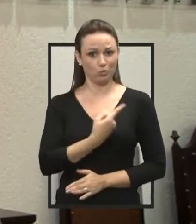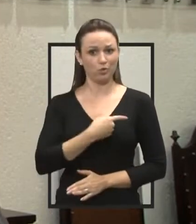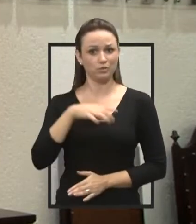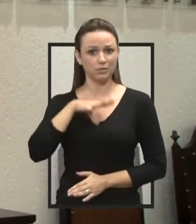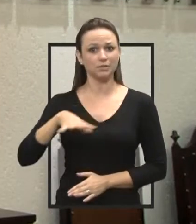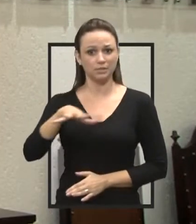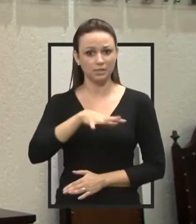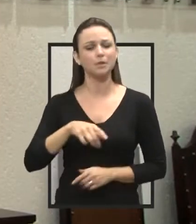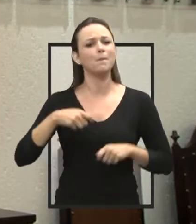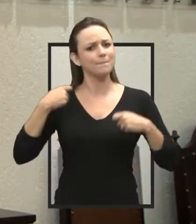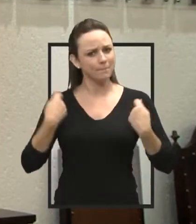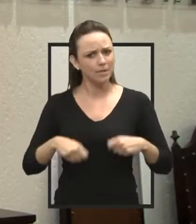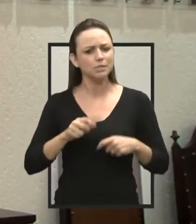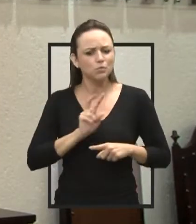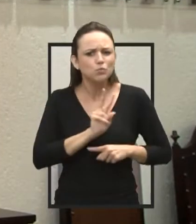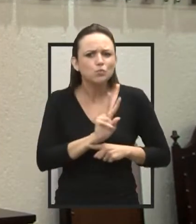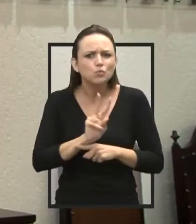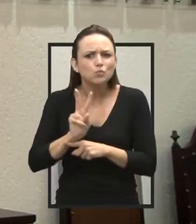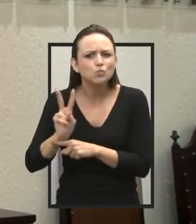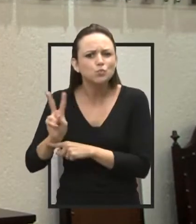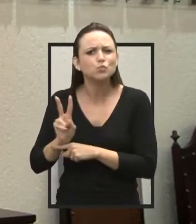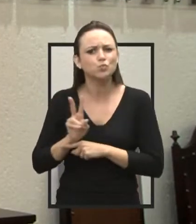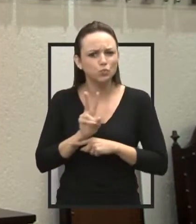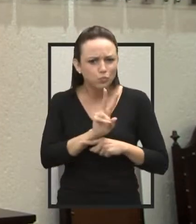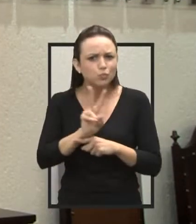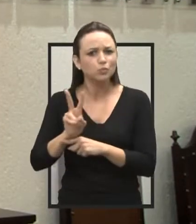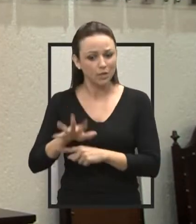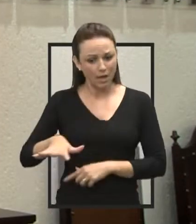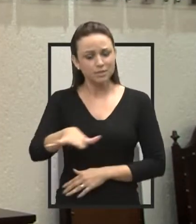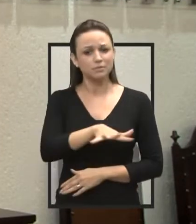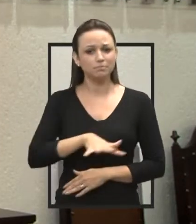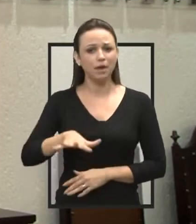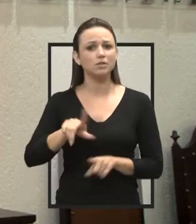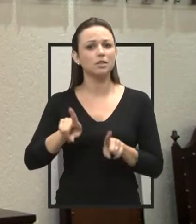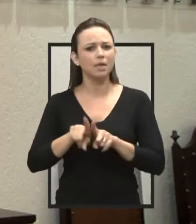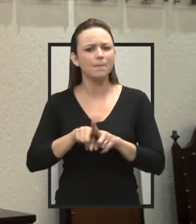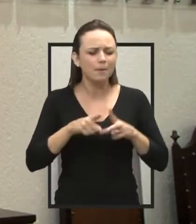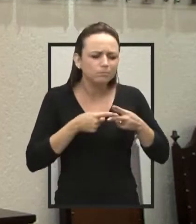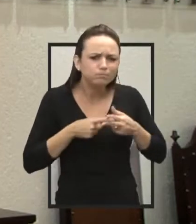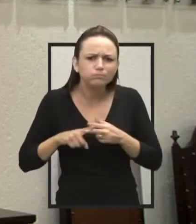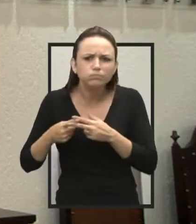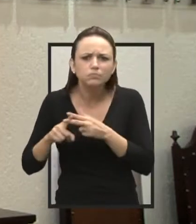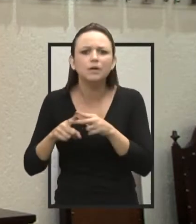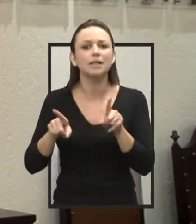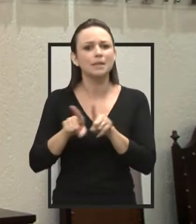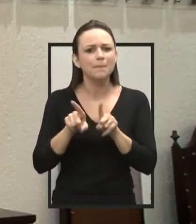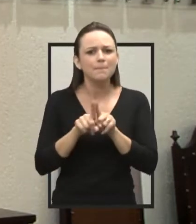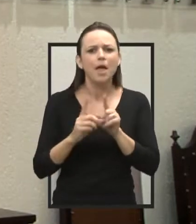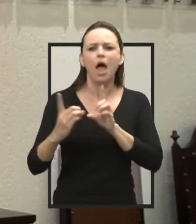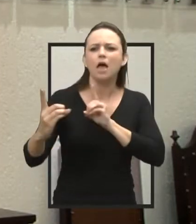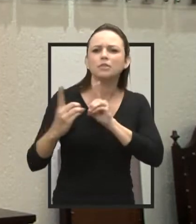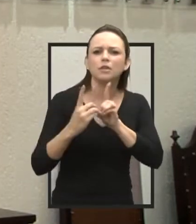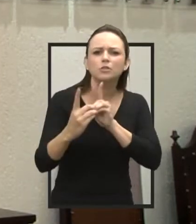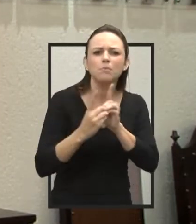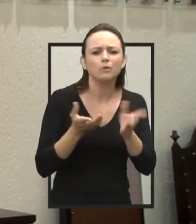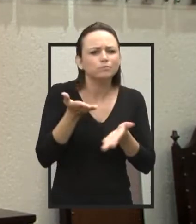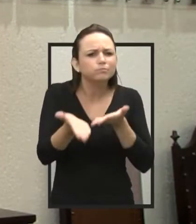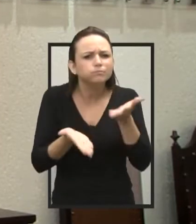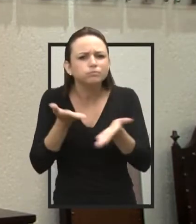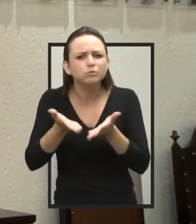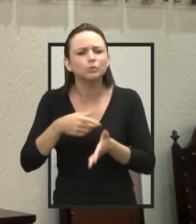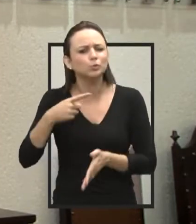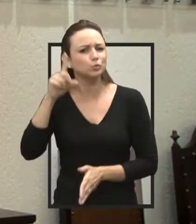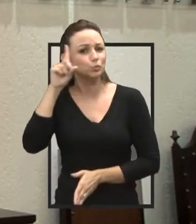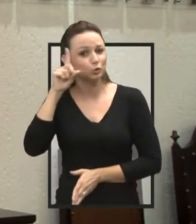de preservação desse nosso espaço e também a manutenção dos atendimentos feitos aqui no dia a dia.